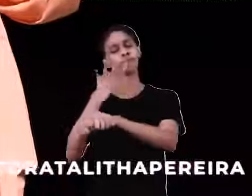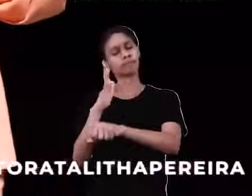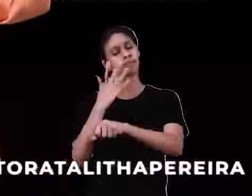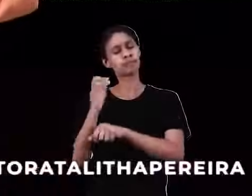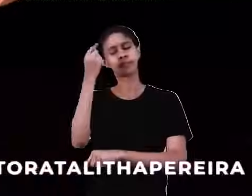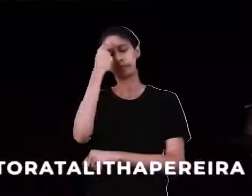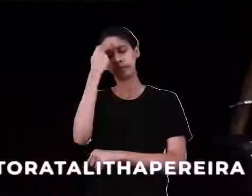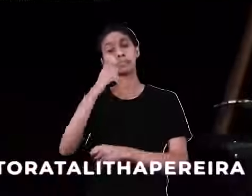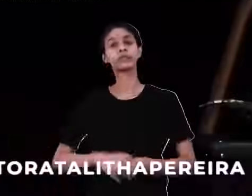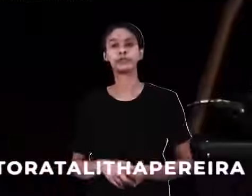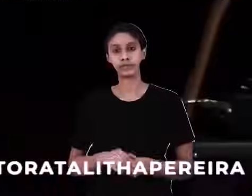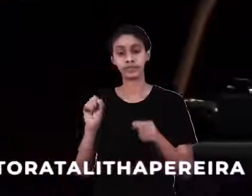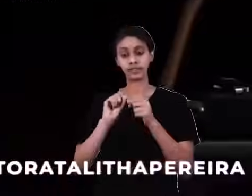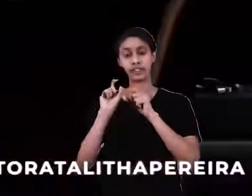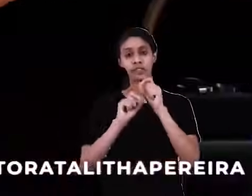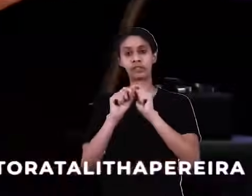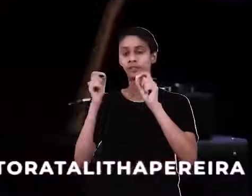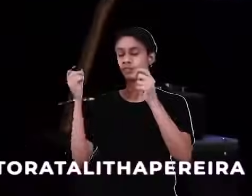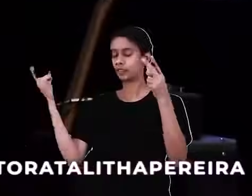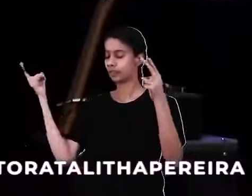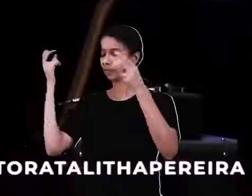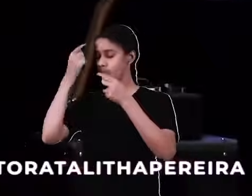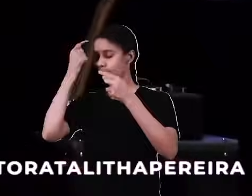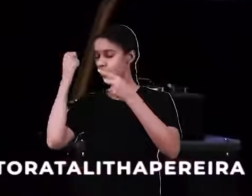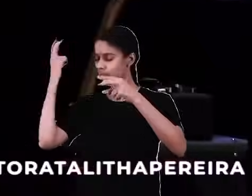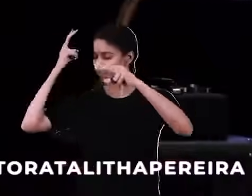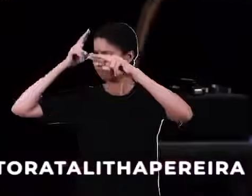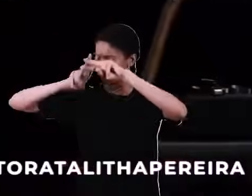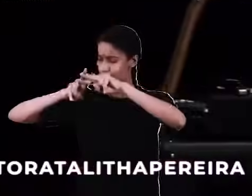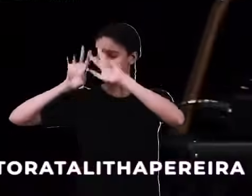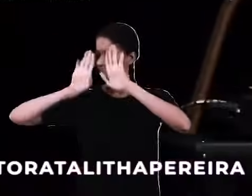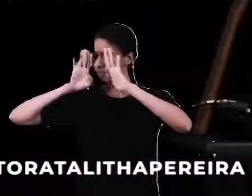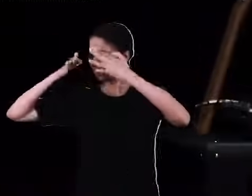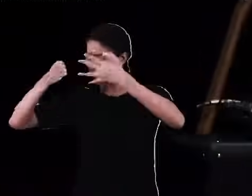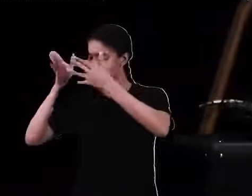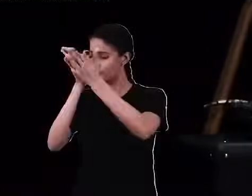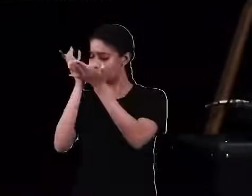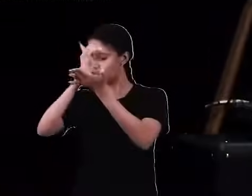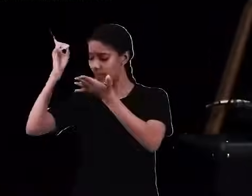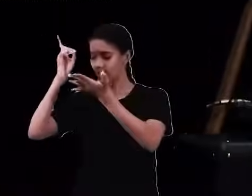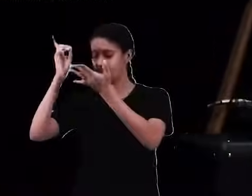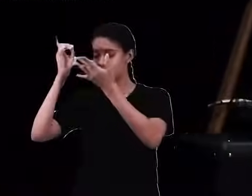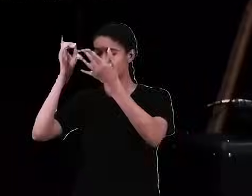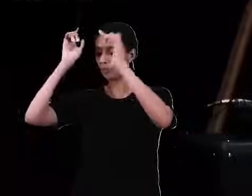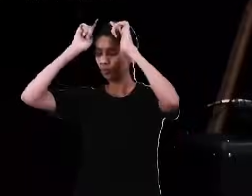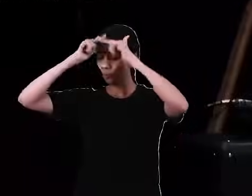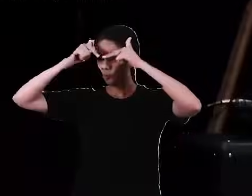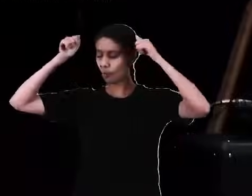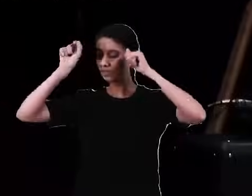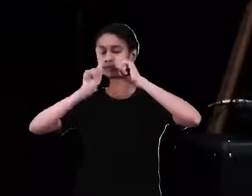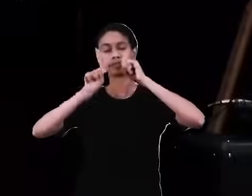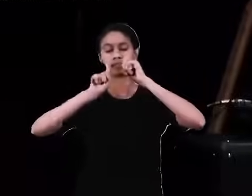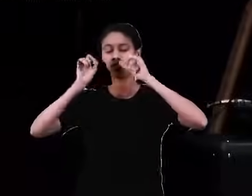nossos pensamentos. É torná-los cativos. Sabe, meditar na palavra de Deus não é esvaziar a mente. É esvaziar a